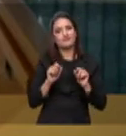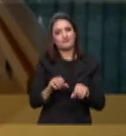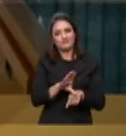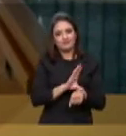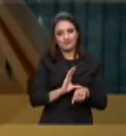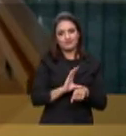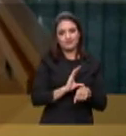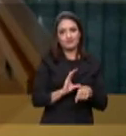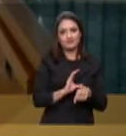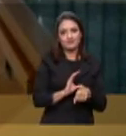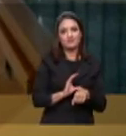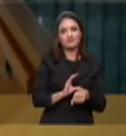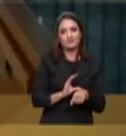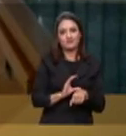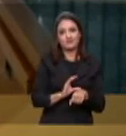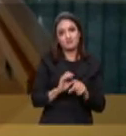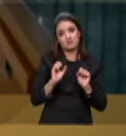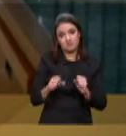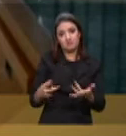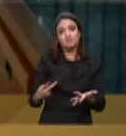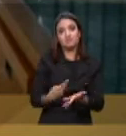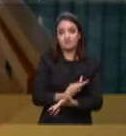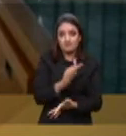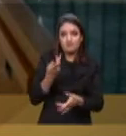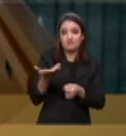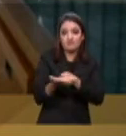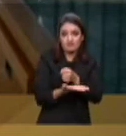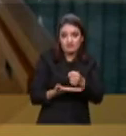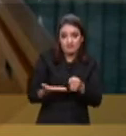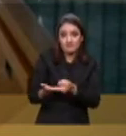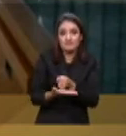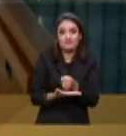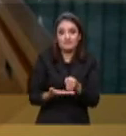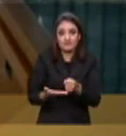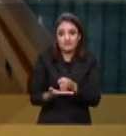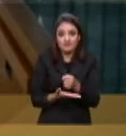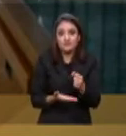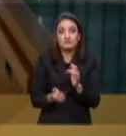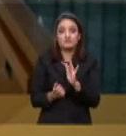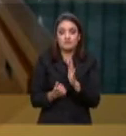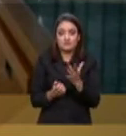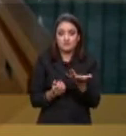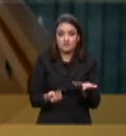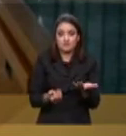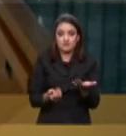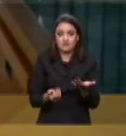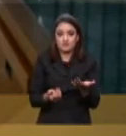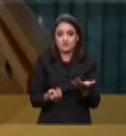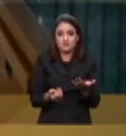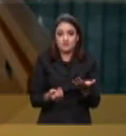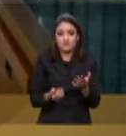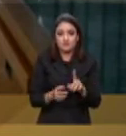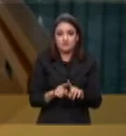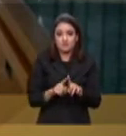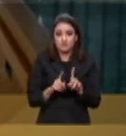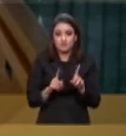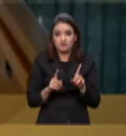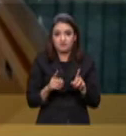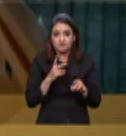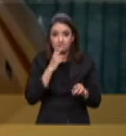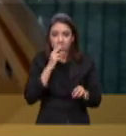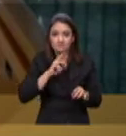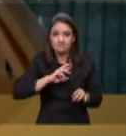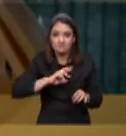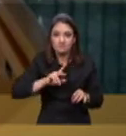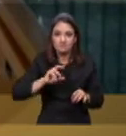constitucional, e que poderia fundamentar e continuar a fundamentar validamente as normas questionadas, não me parece mais possa ser